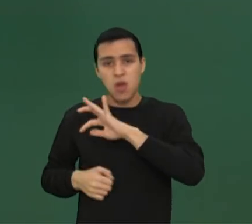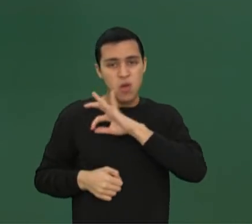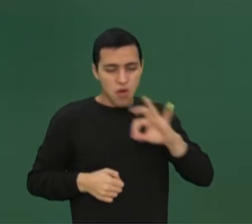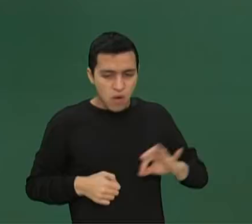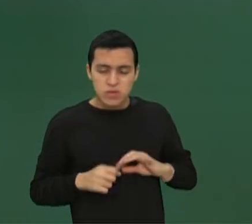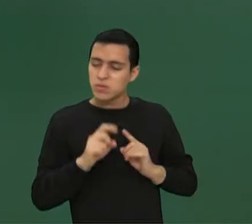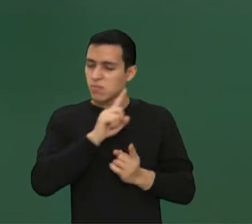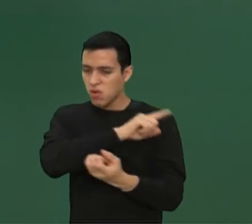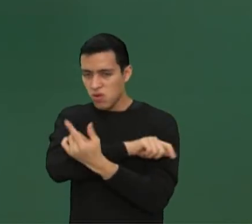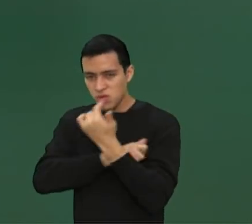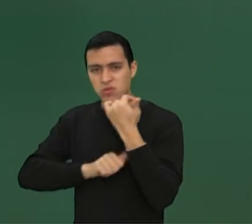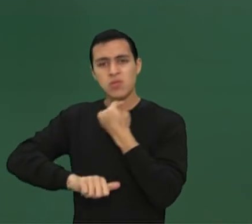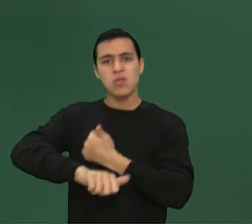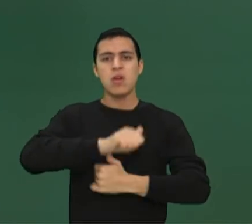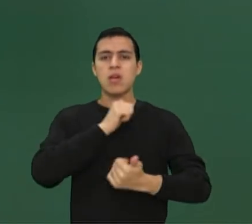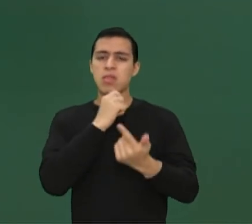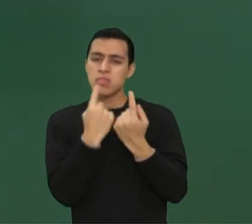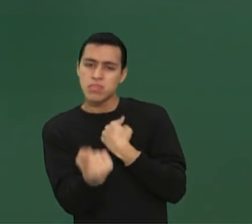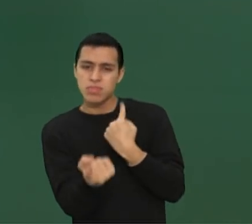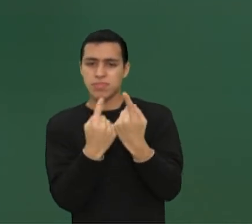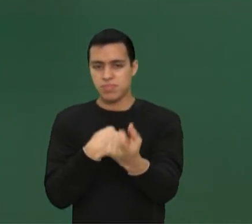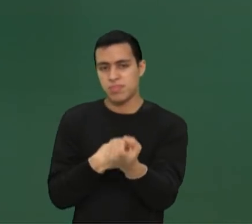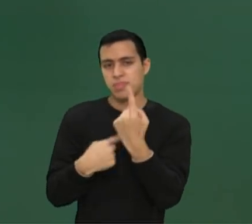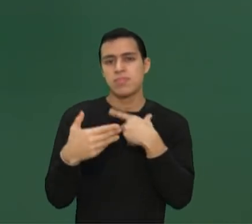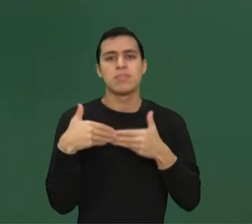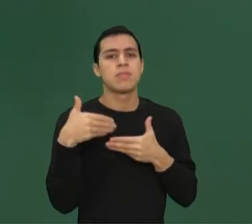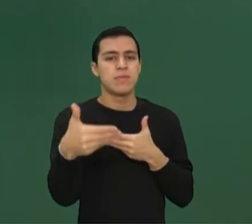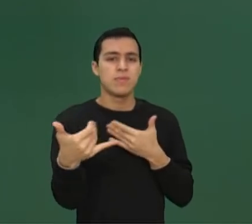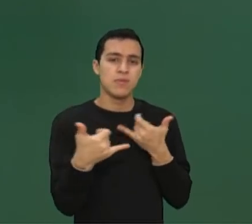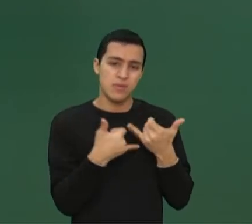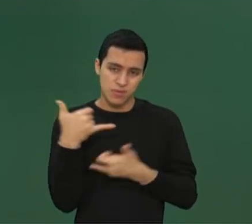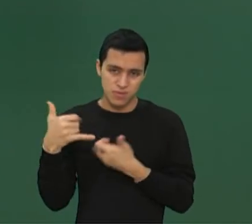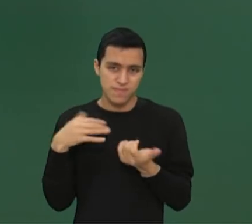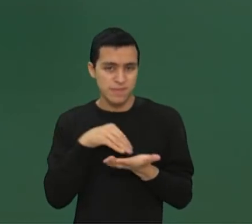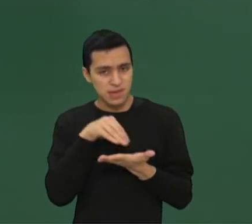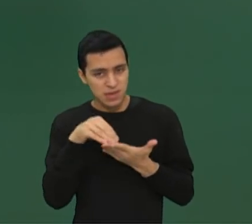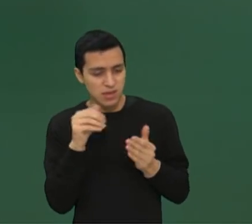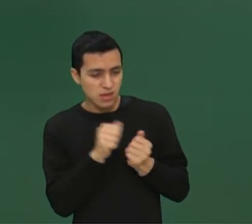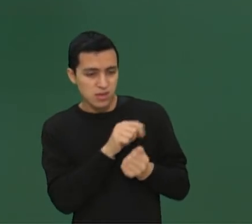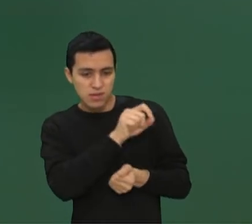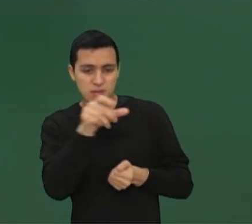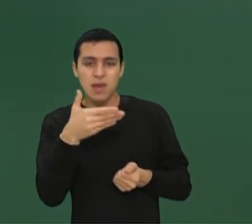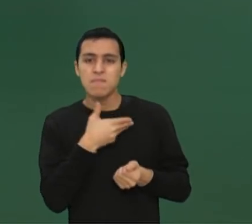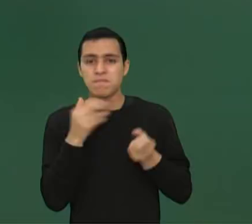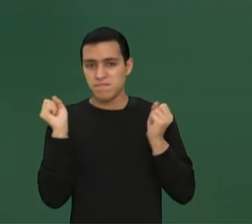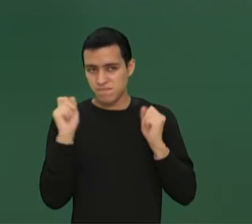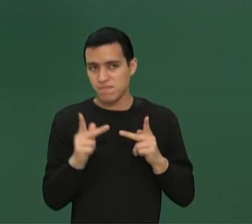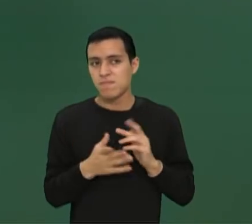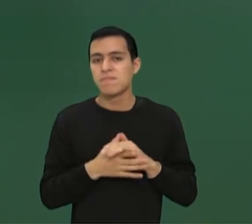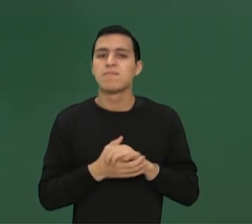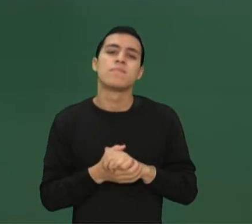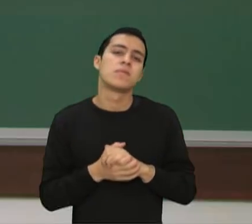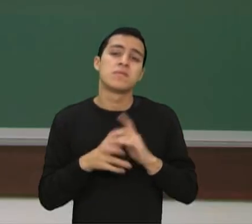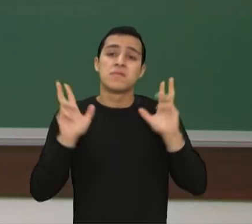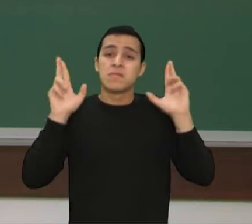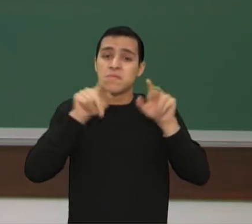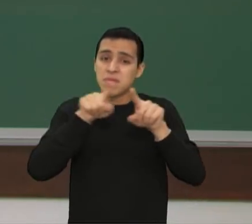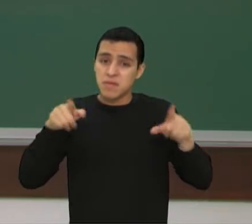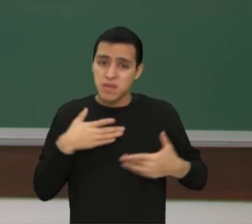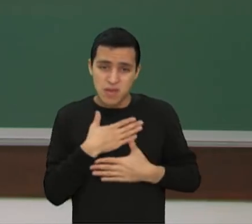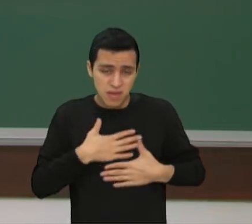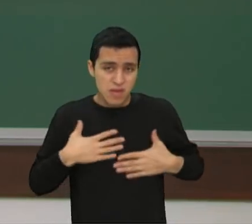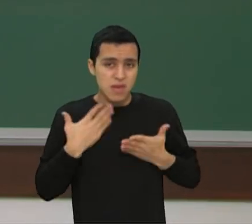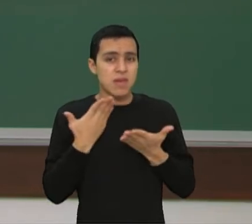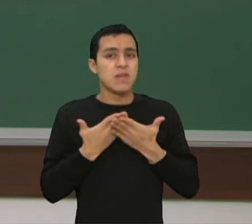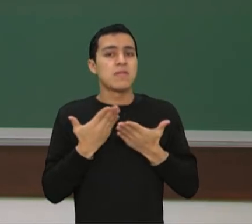trocando de personagem ali conforme vocês vão jogando com os amigos aí, com os colegas, né? Espero que tenham gostado,